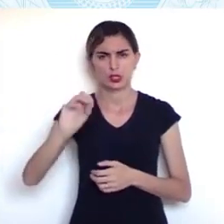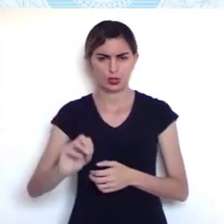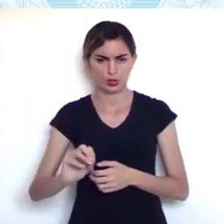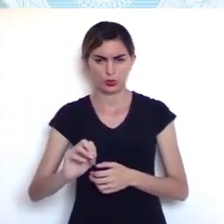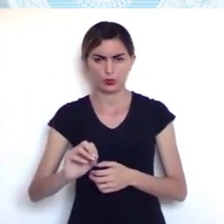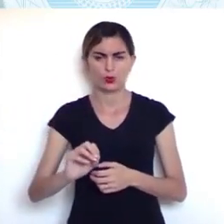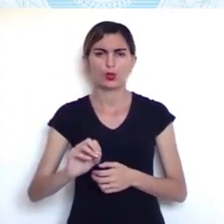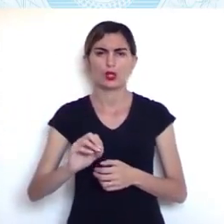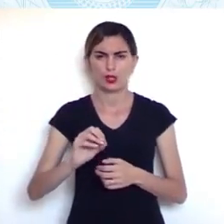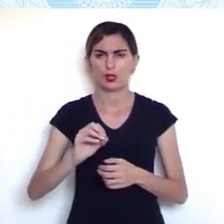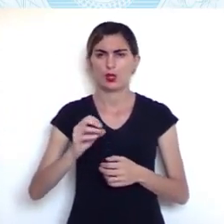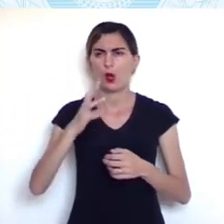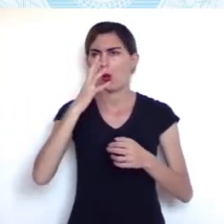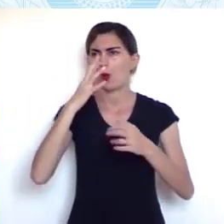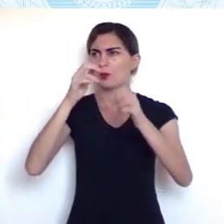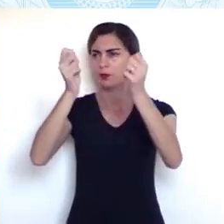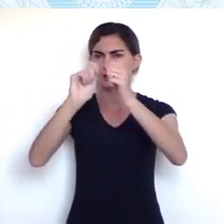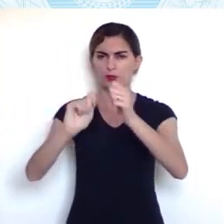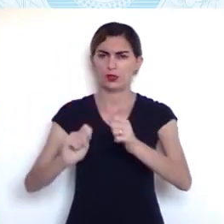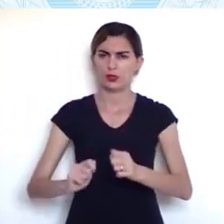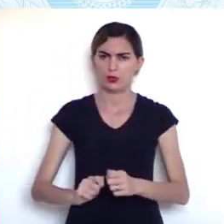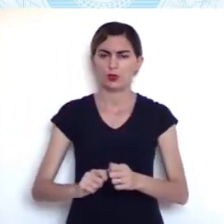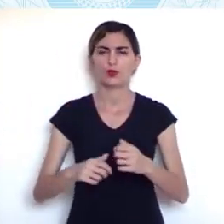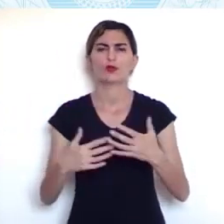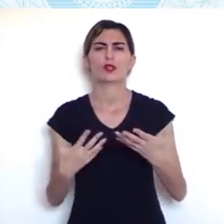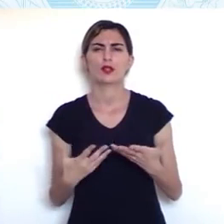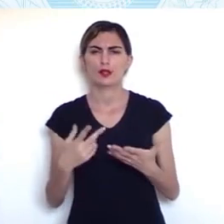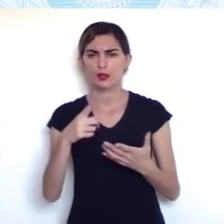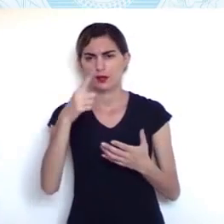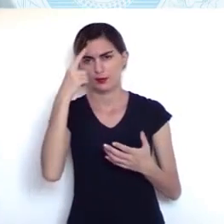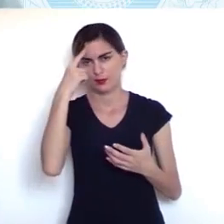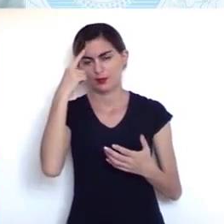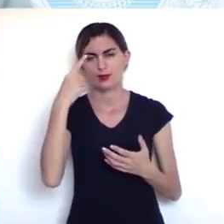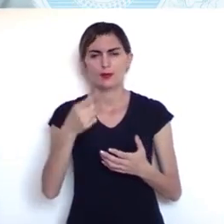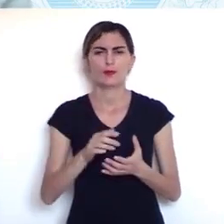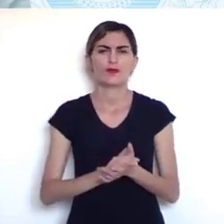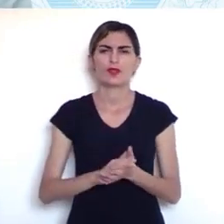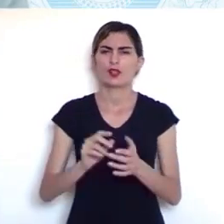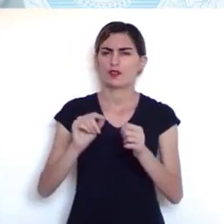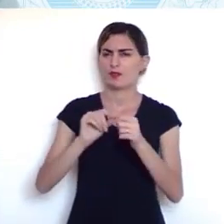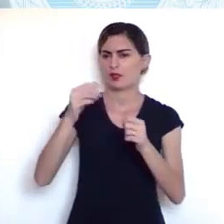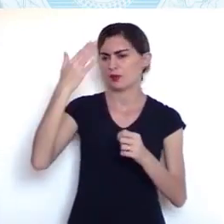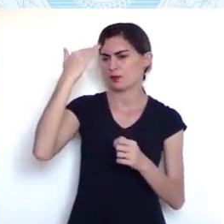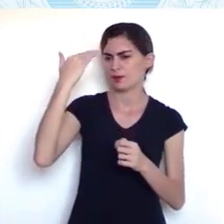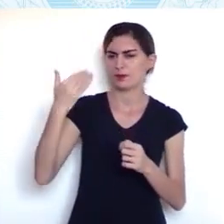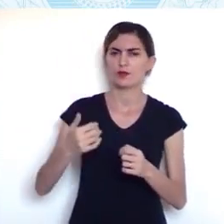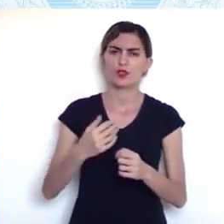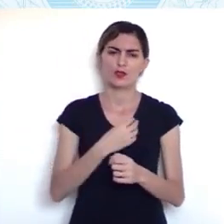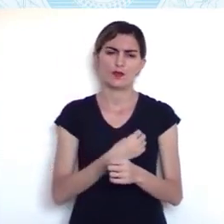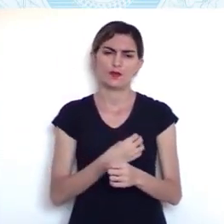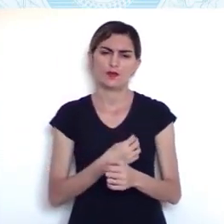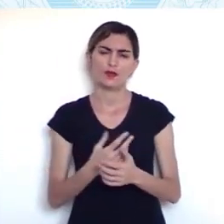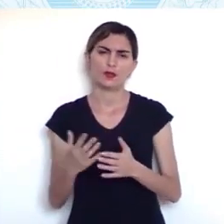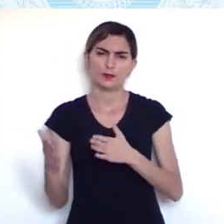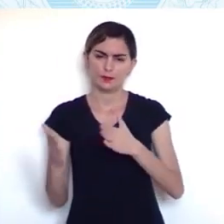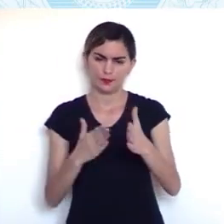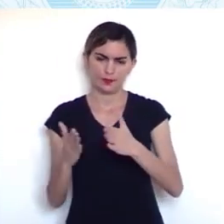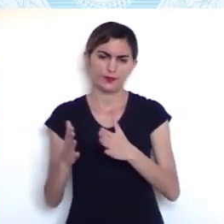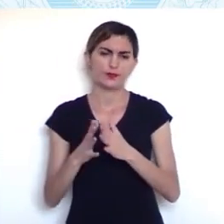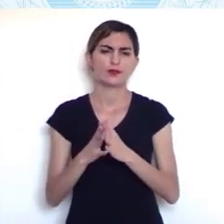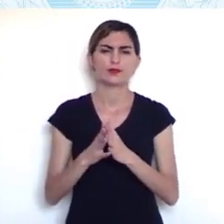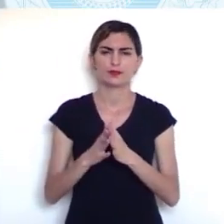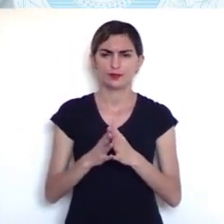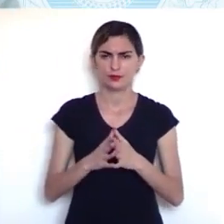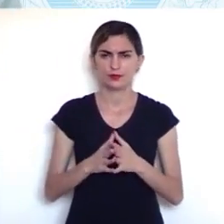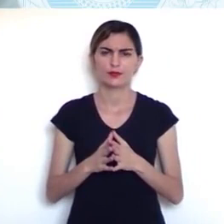obras. Raffaello de Sanzio foi um artista que viveu muito pouco. Né? Ele viveu